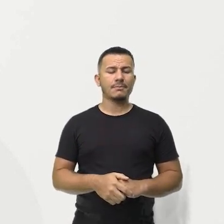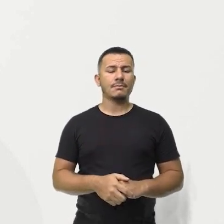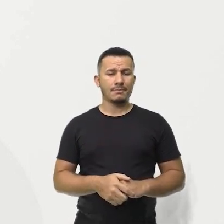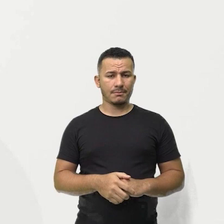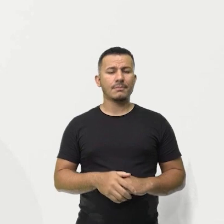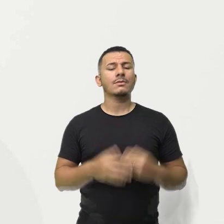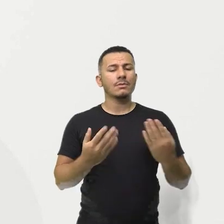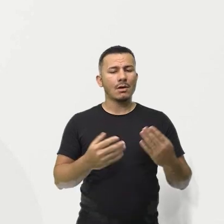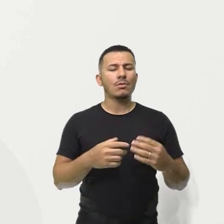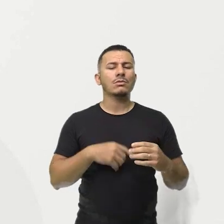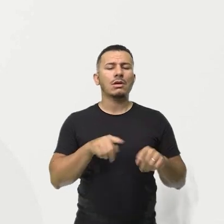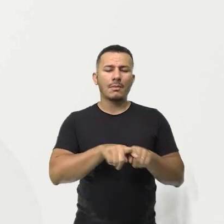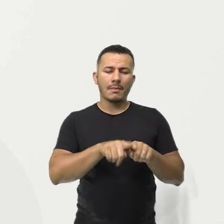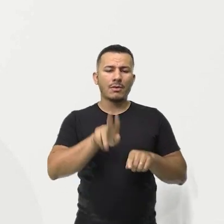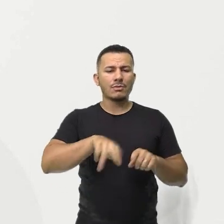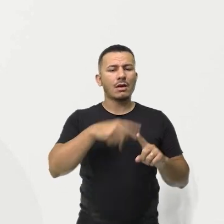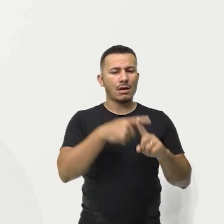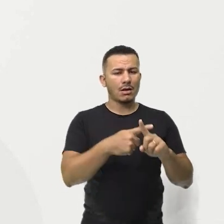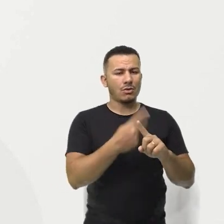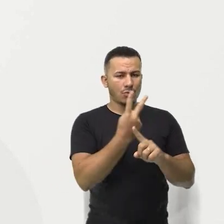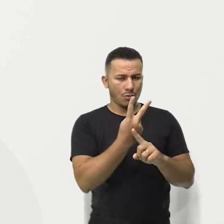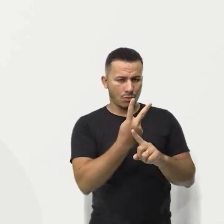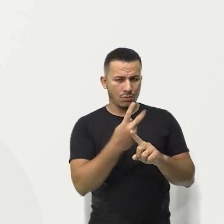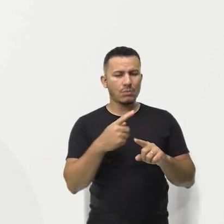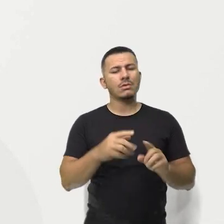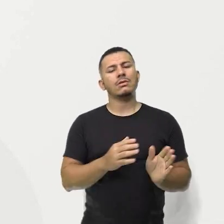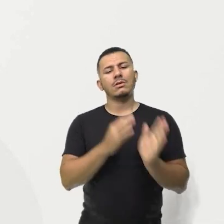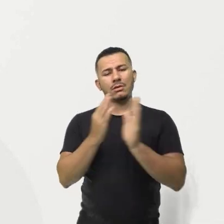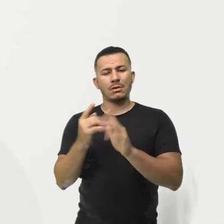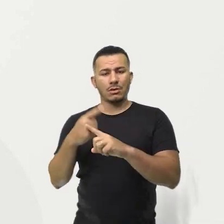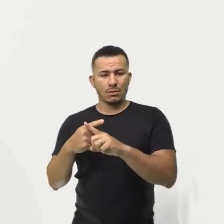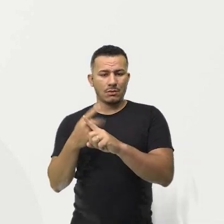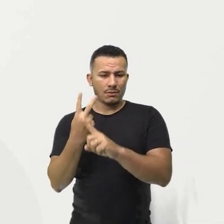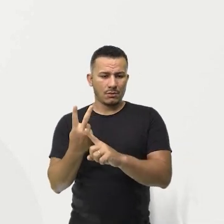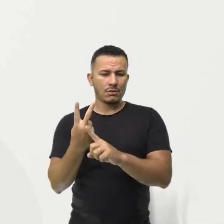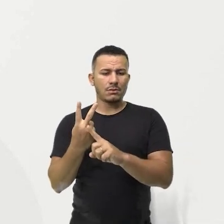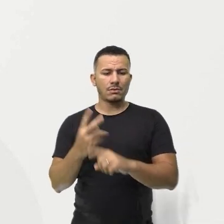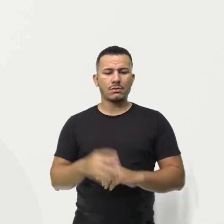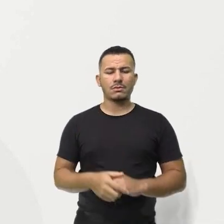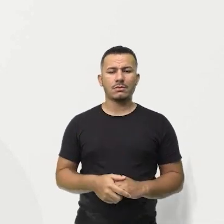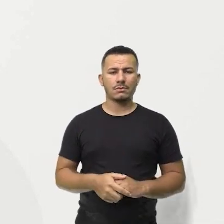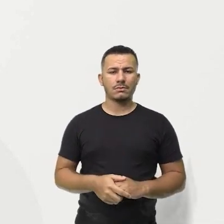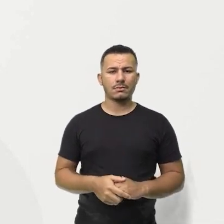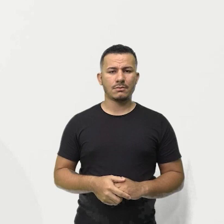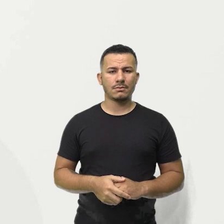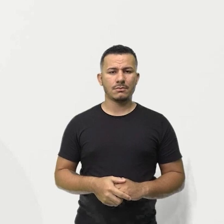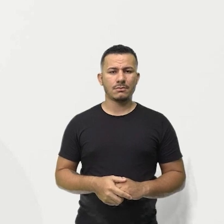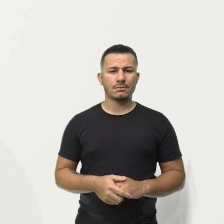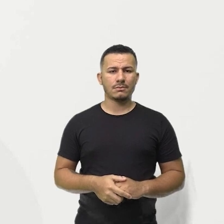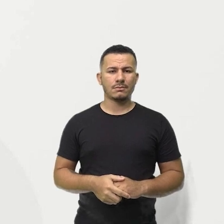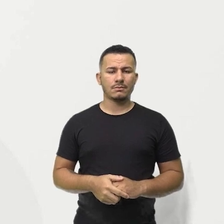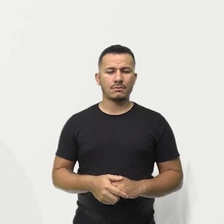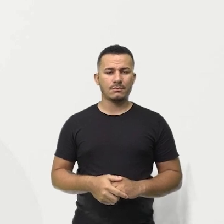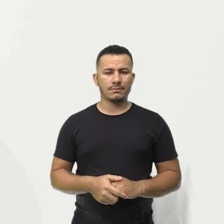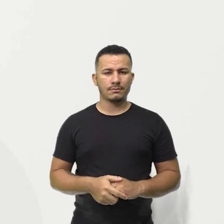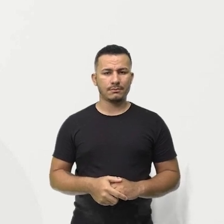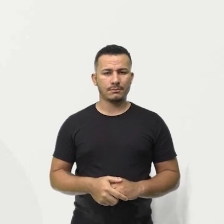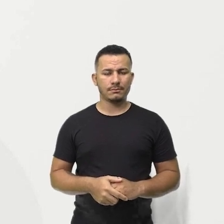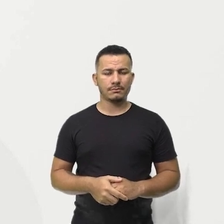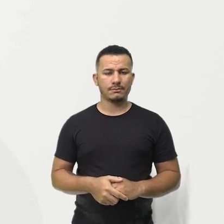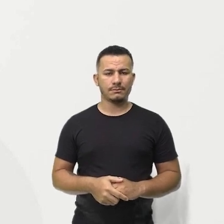C', e nós vamos multiplicar o ponto C, ó, vou botar aqui para baixo, ó, por 2,